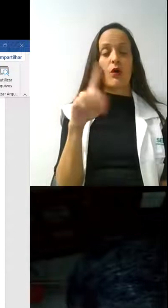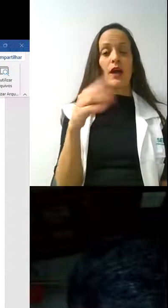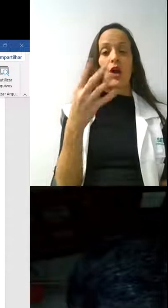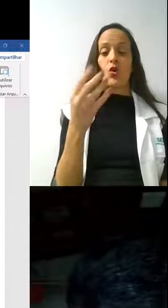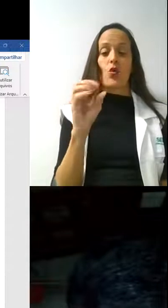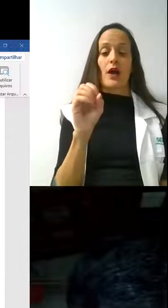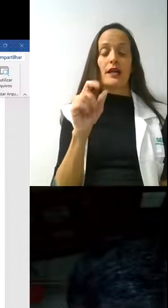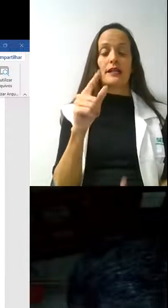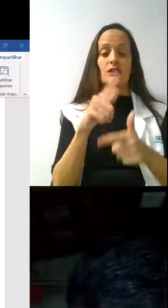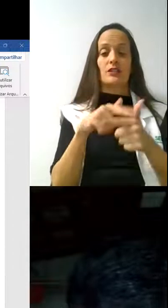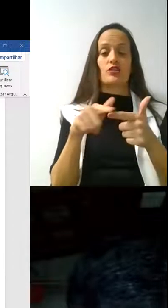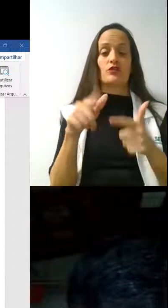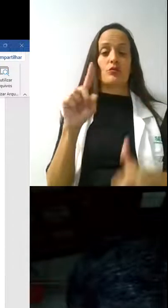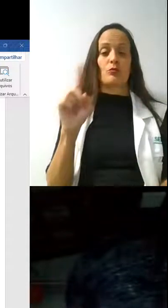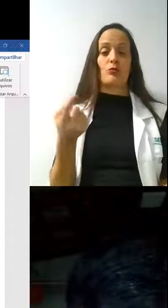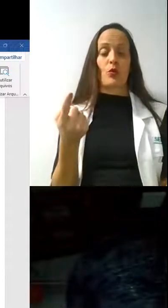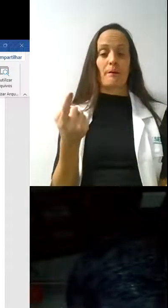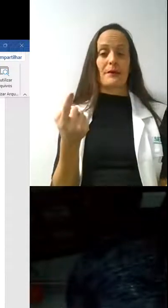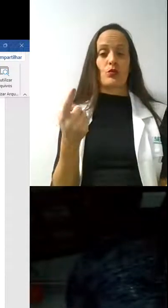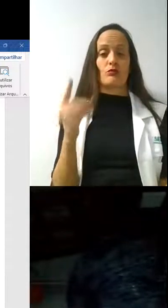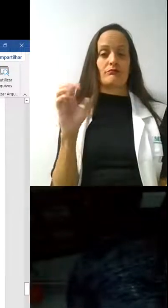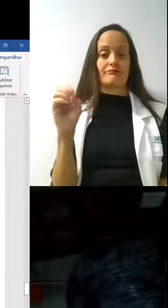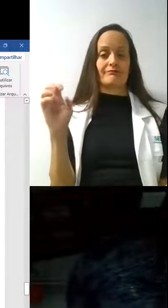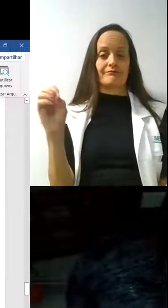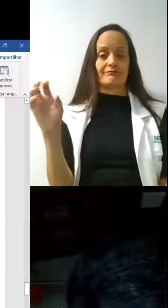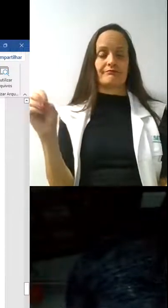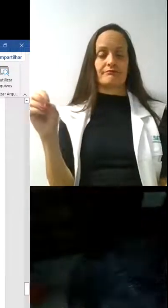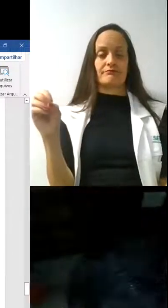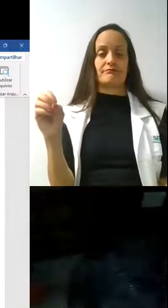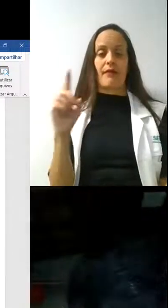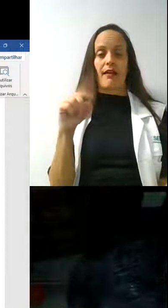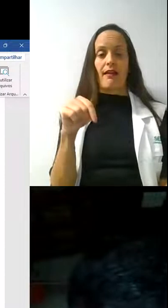1000 é igual a 0,04.